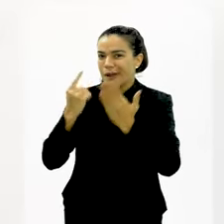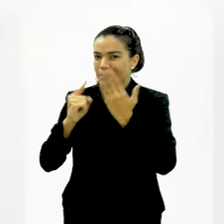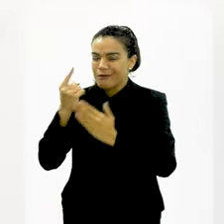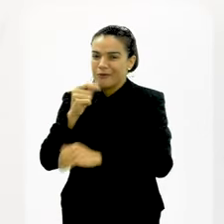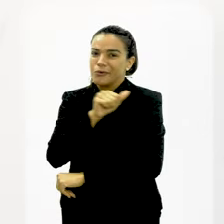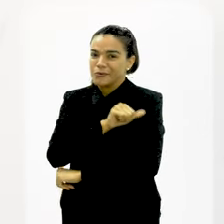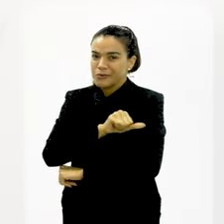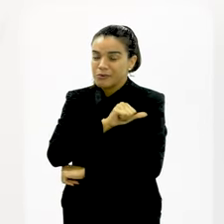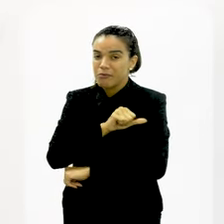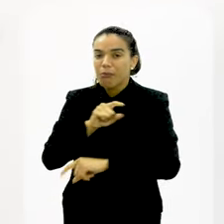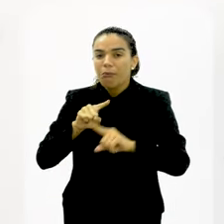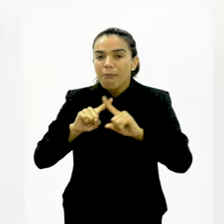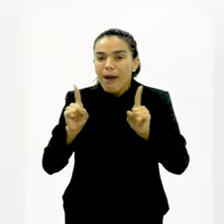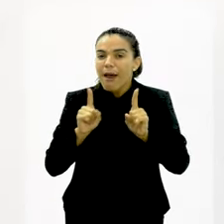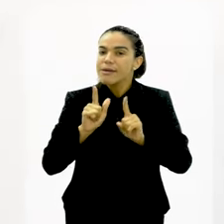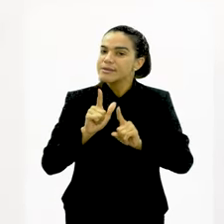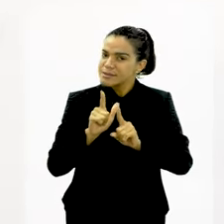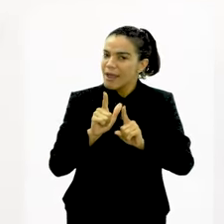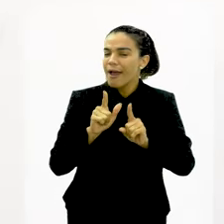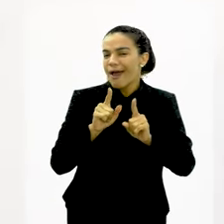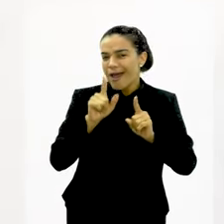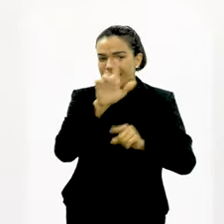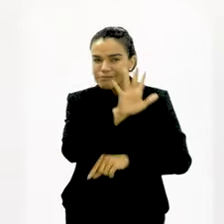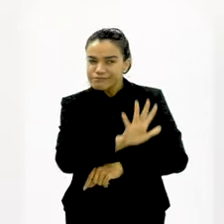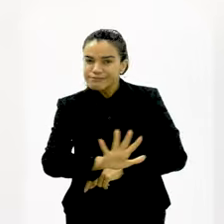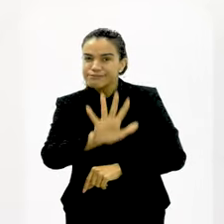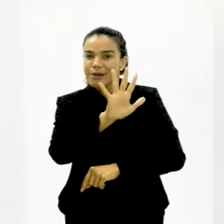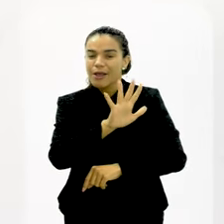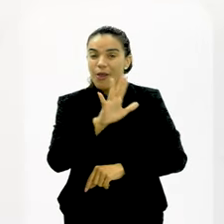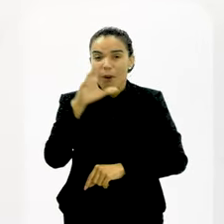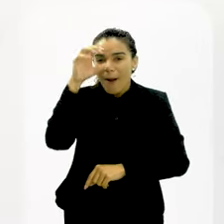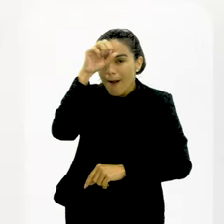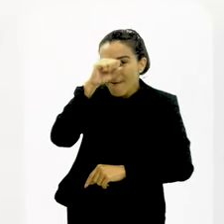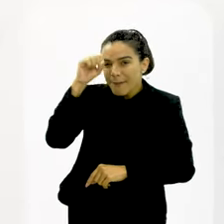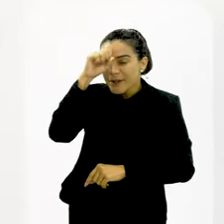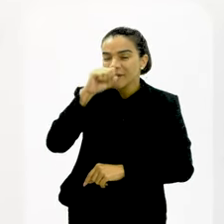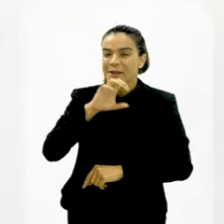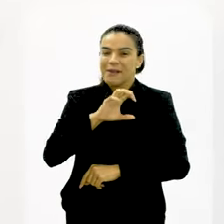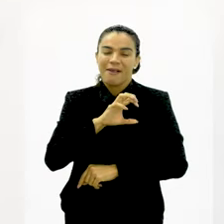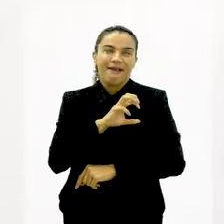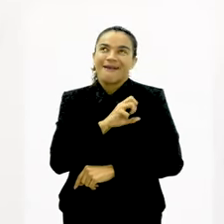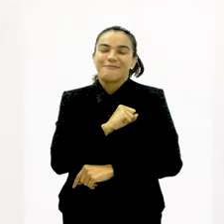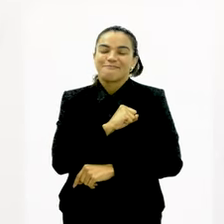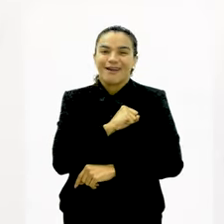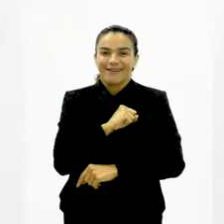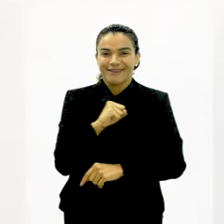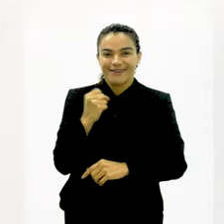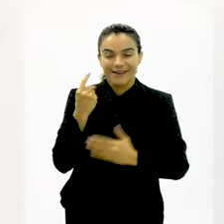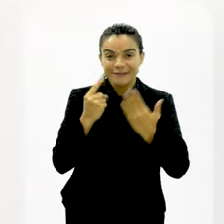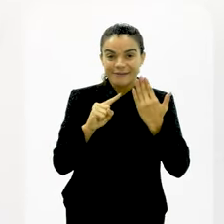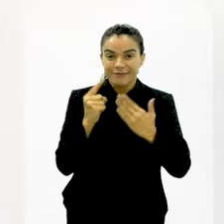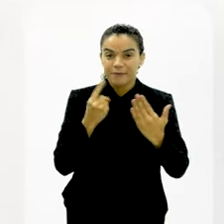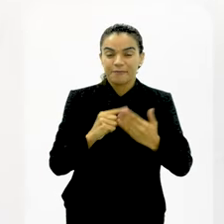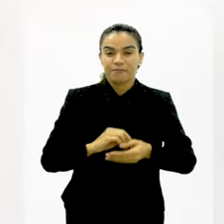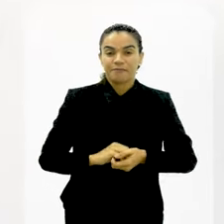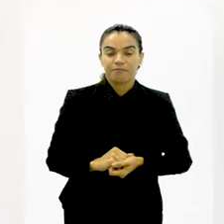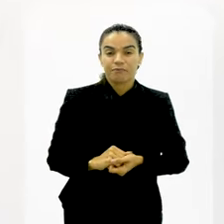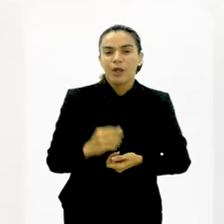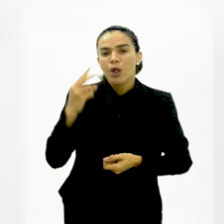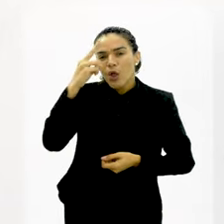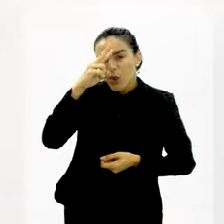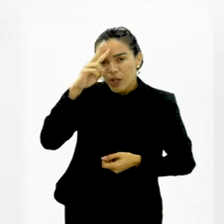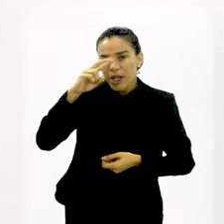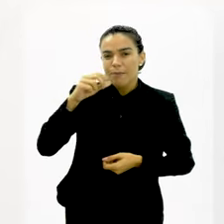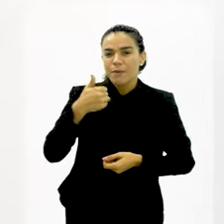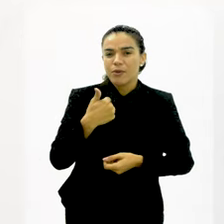Carioca, mas era um formato de escola de samba, então ali eu aprendi a amar o carnaval. Eu me lembro